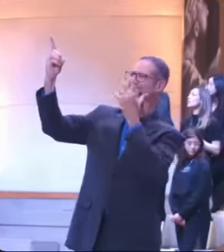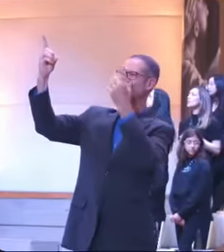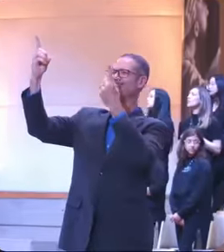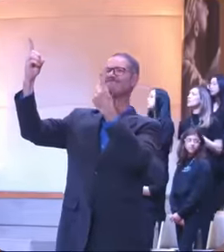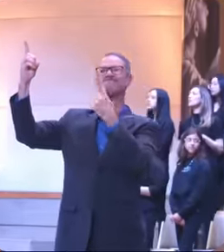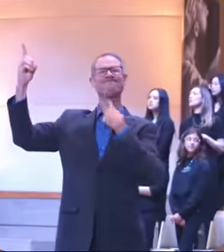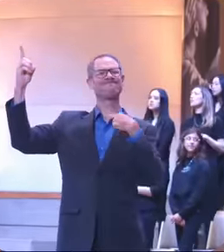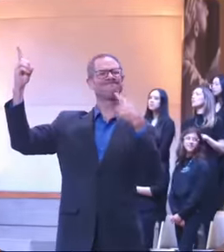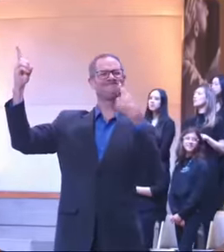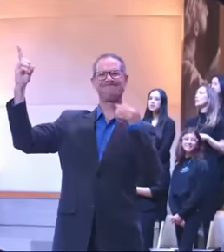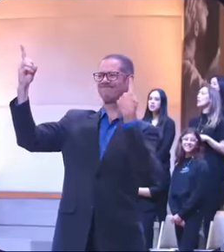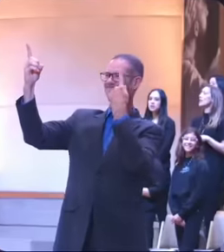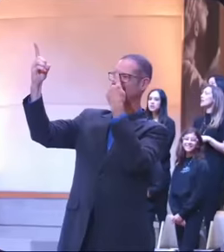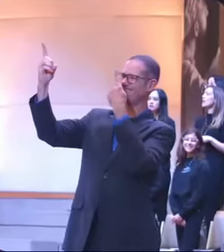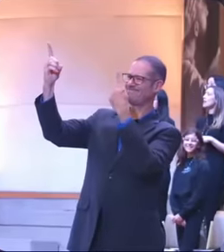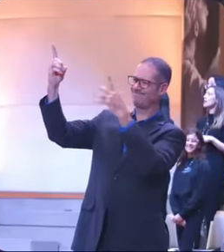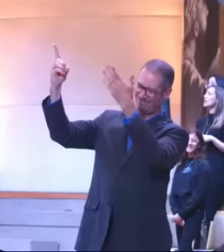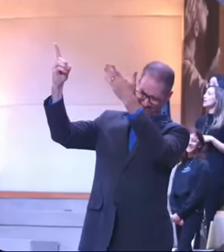bondade de